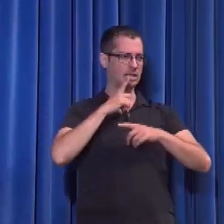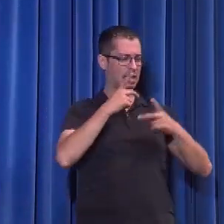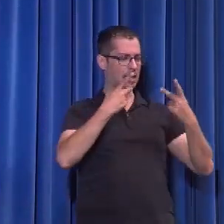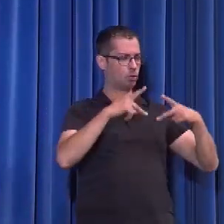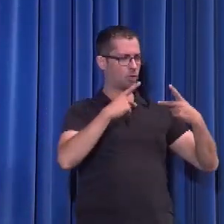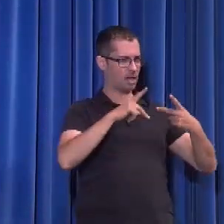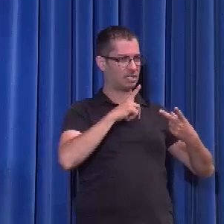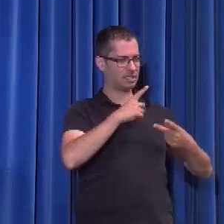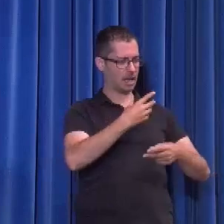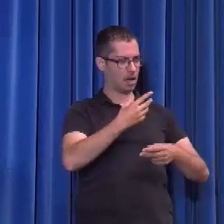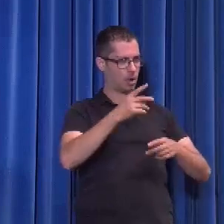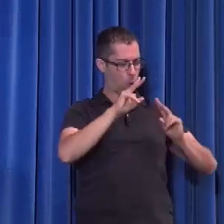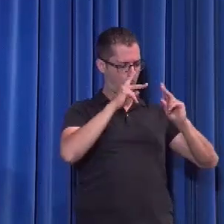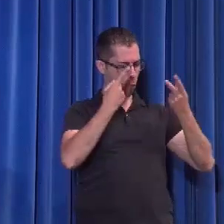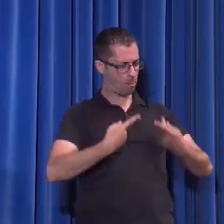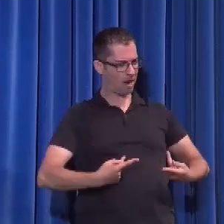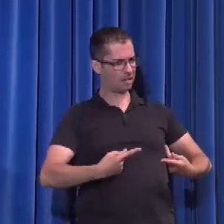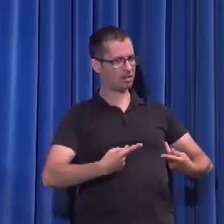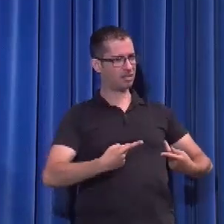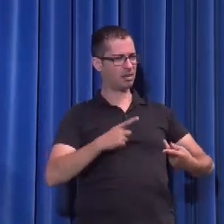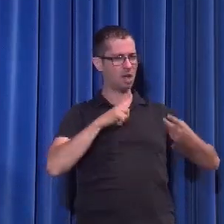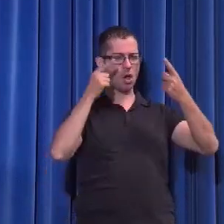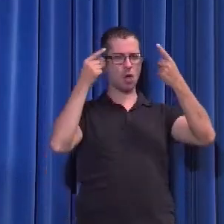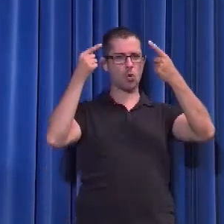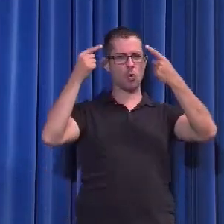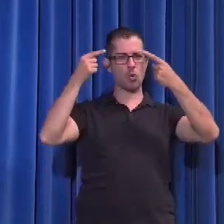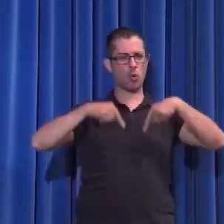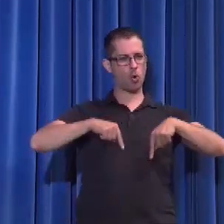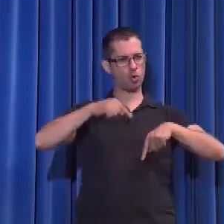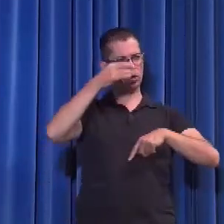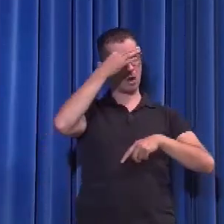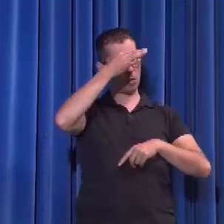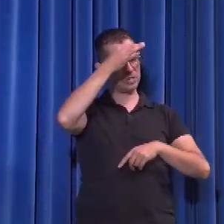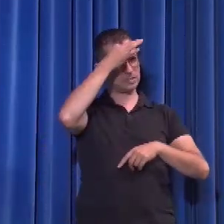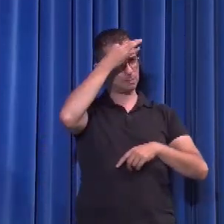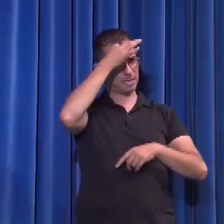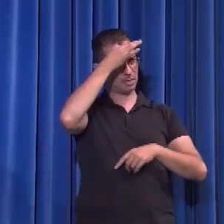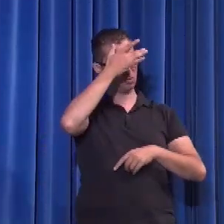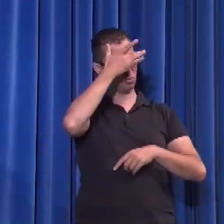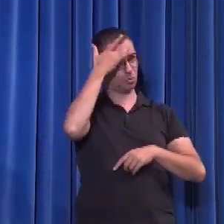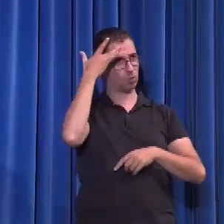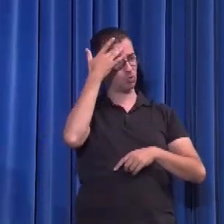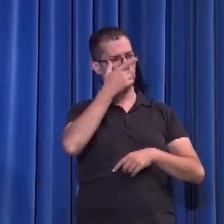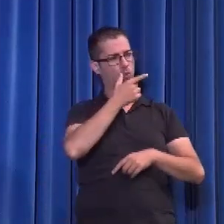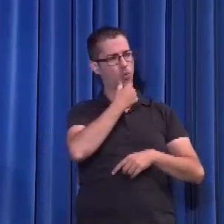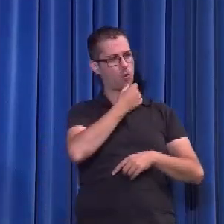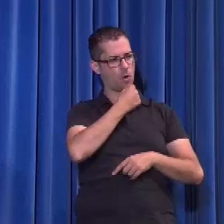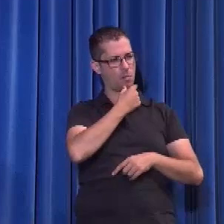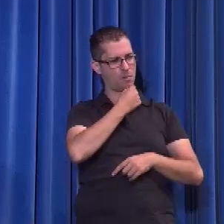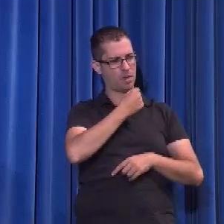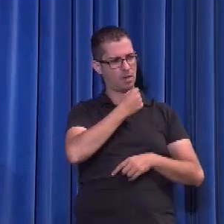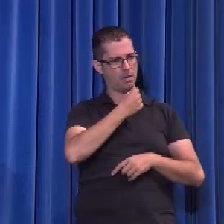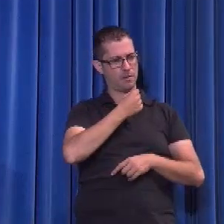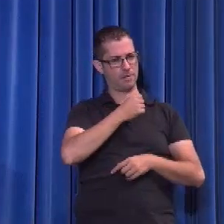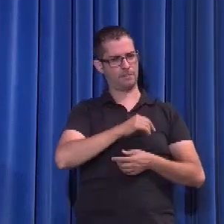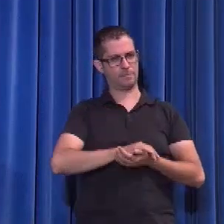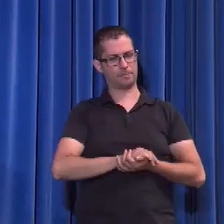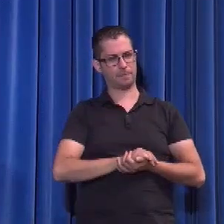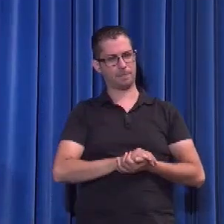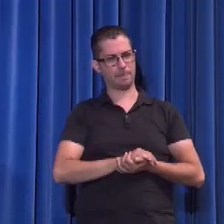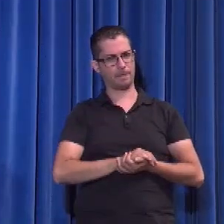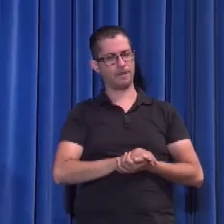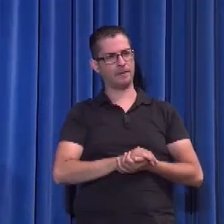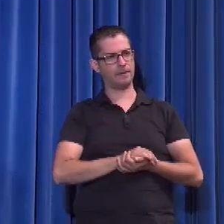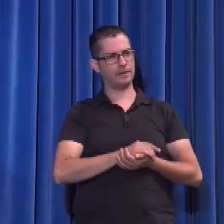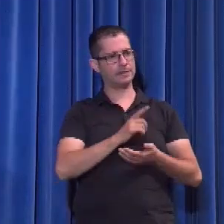psíquico, contra o espírito do homem, e do inorgânico contra o orgânico. É uma